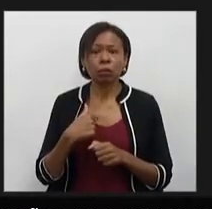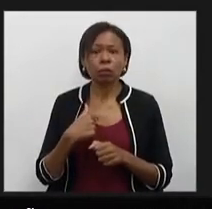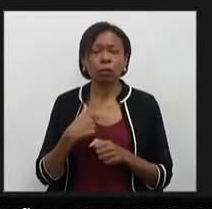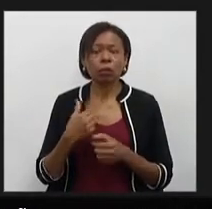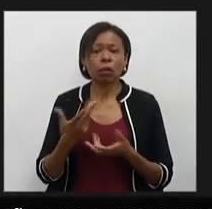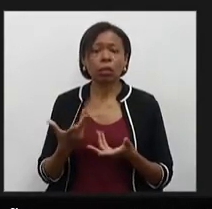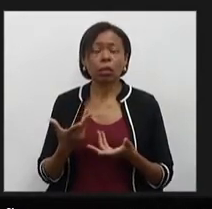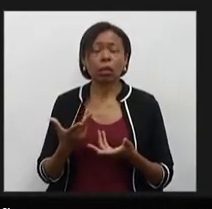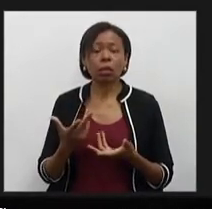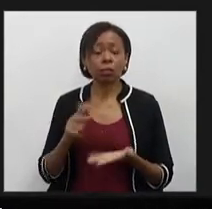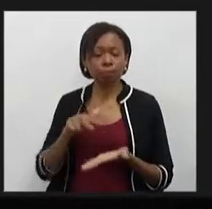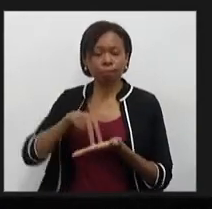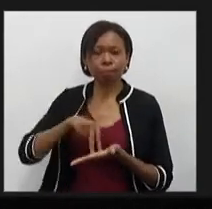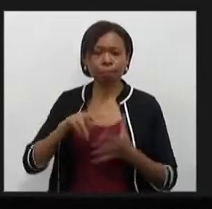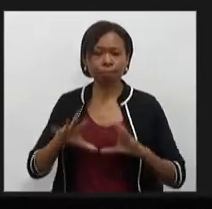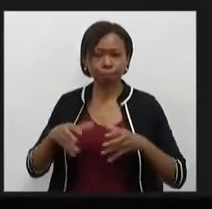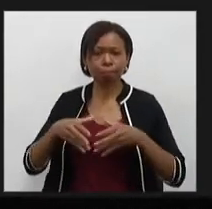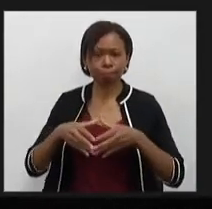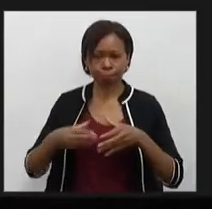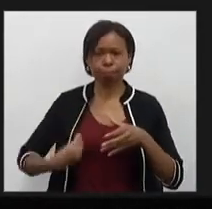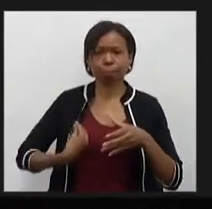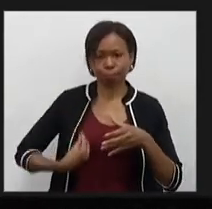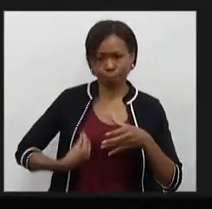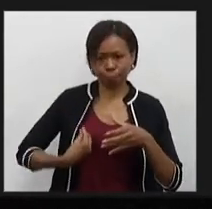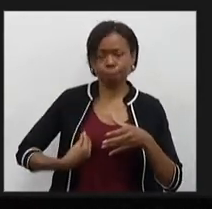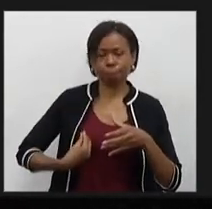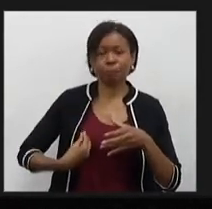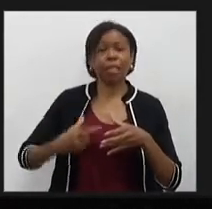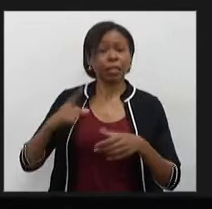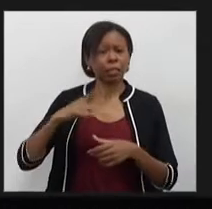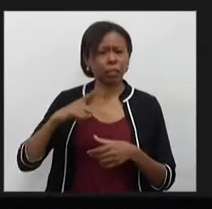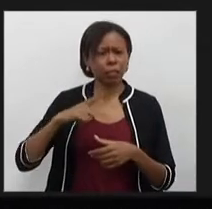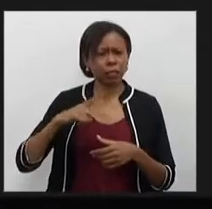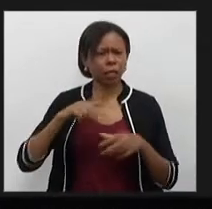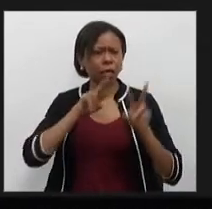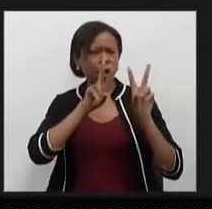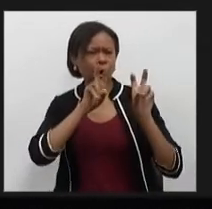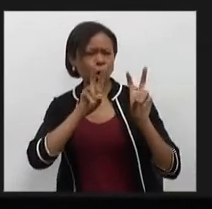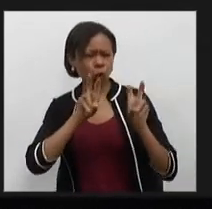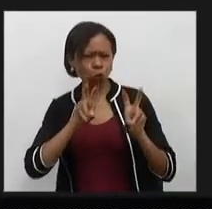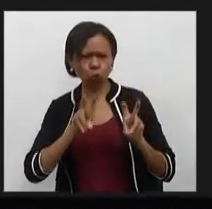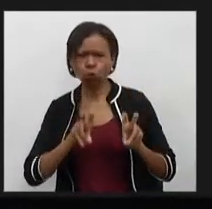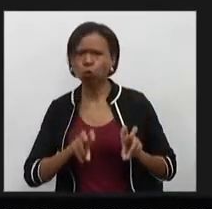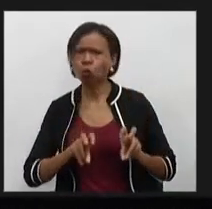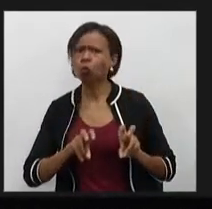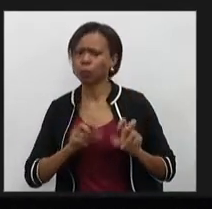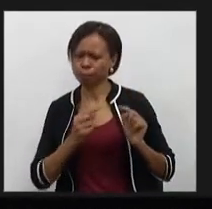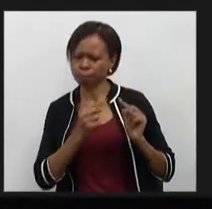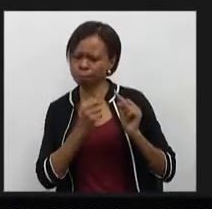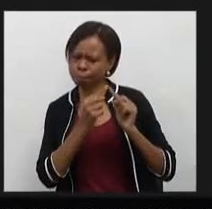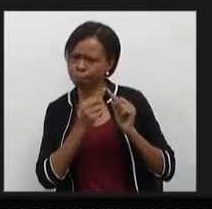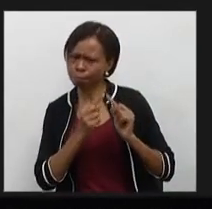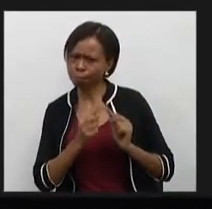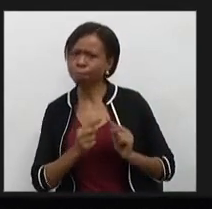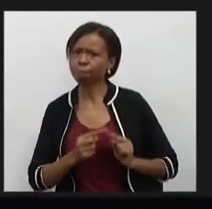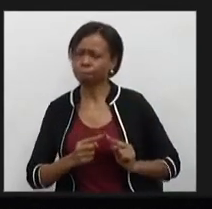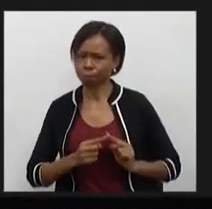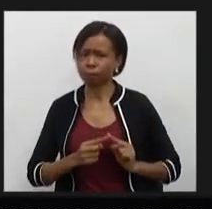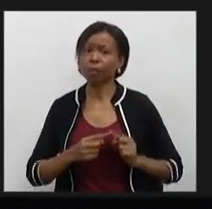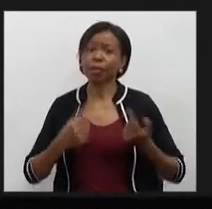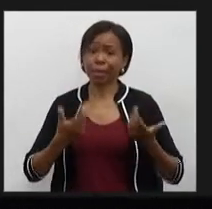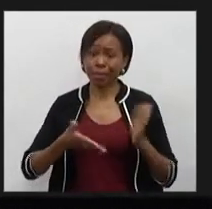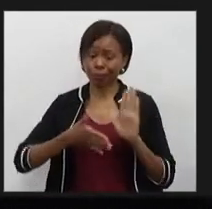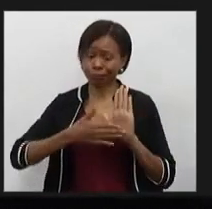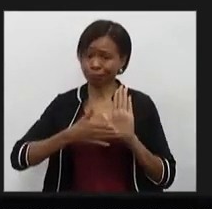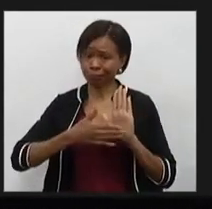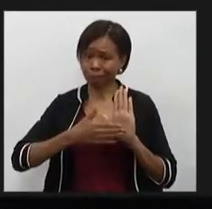comissão e temos muitos assuntos em comum para tratar, né? Essa é uma pauta que merece toda a